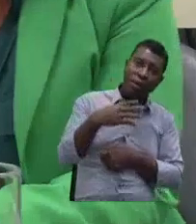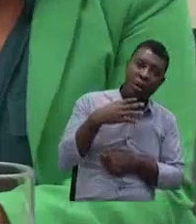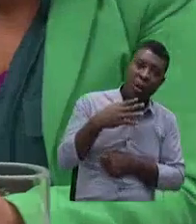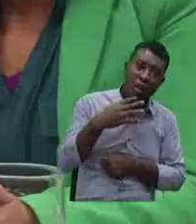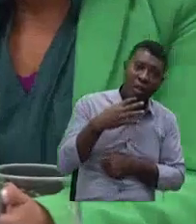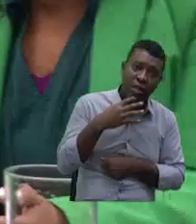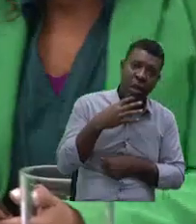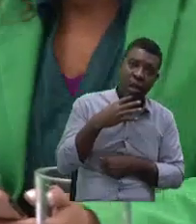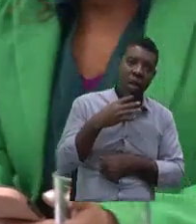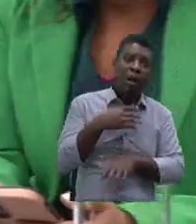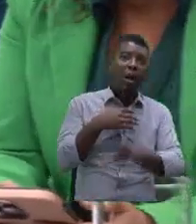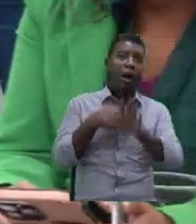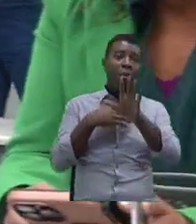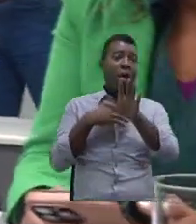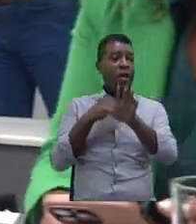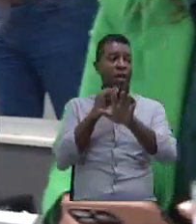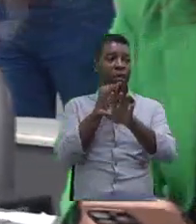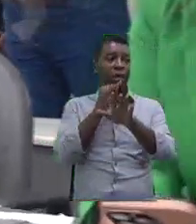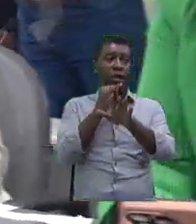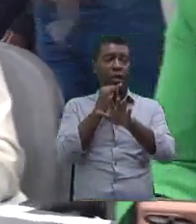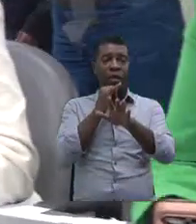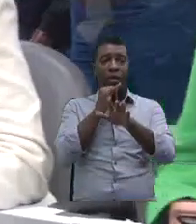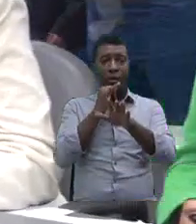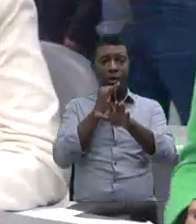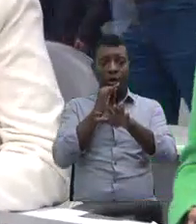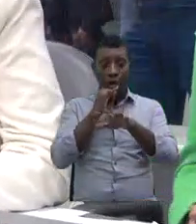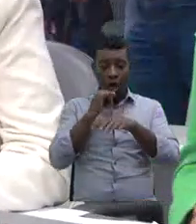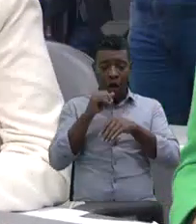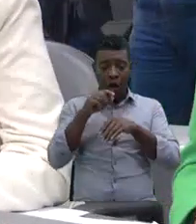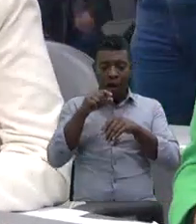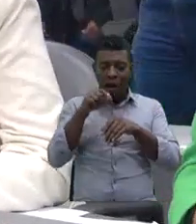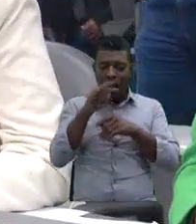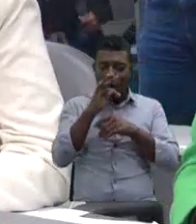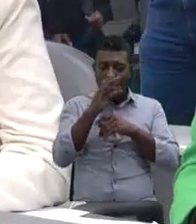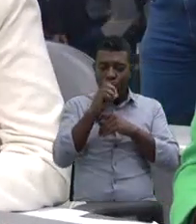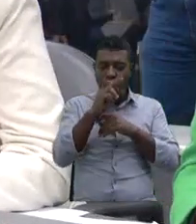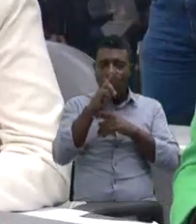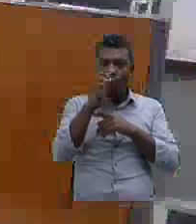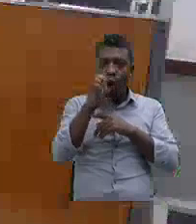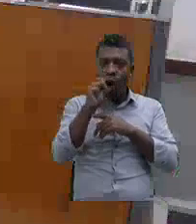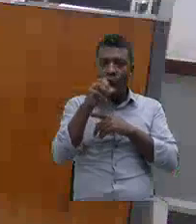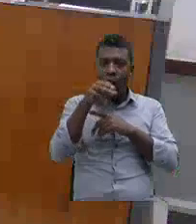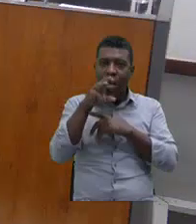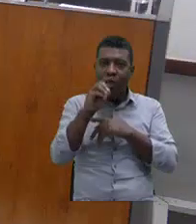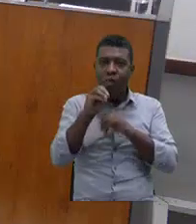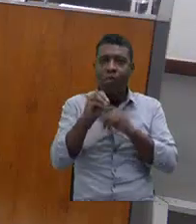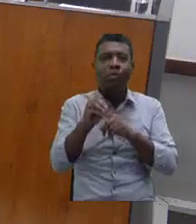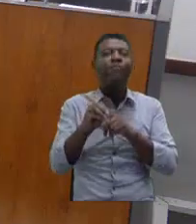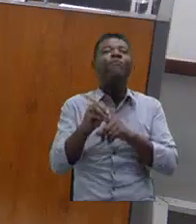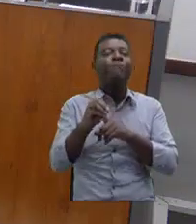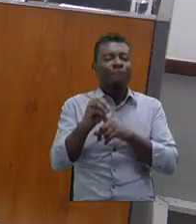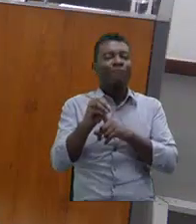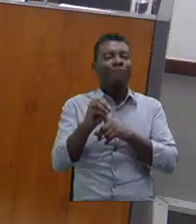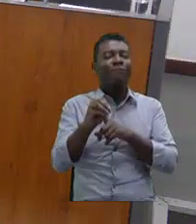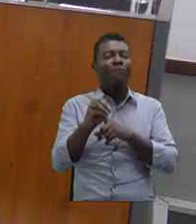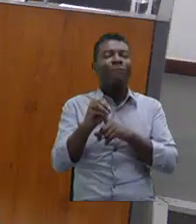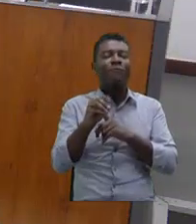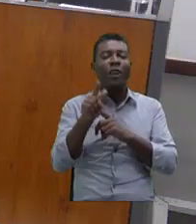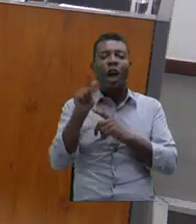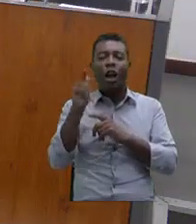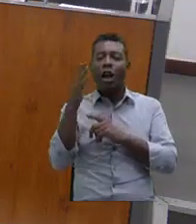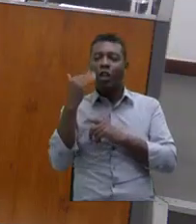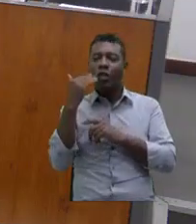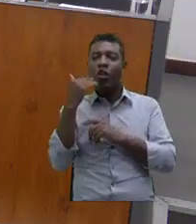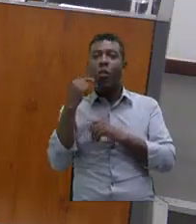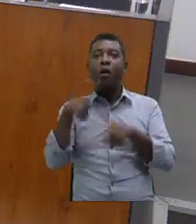não come um torresmo igual você come aqui em Belo Horizonte, em lugar nenhum, entendeu? Então, acho que a gastronomia também é uma cultura,